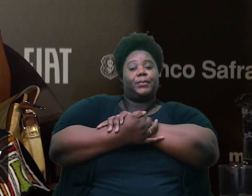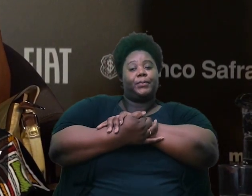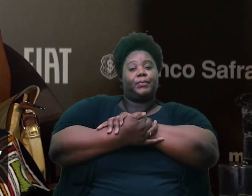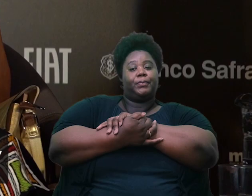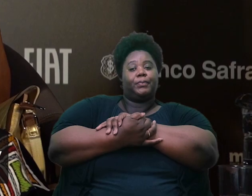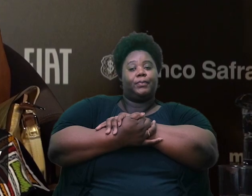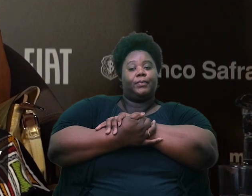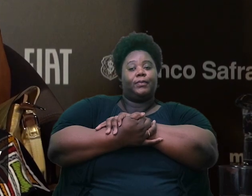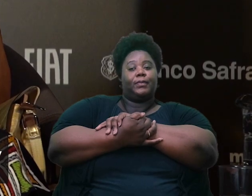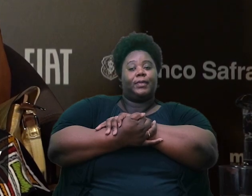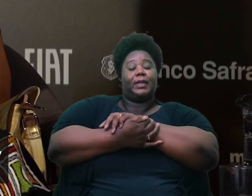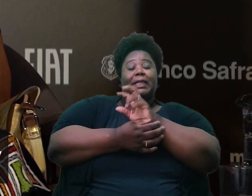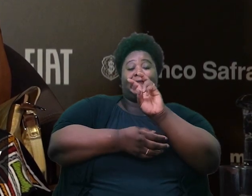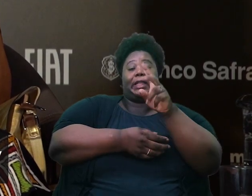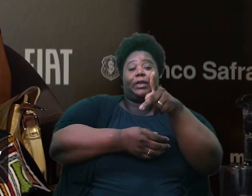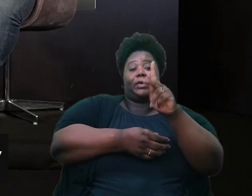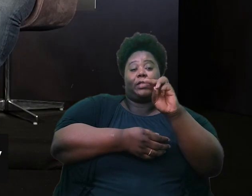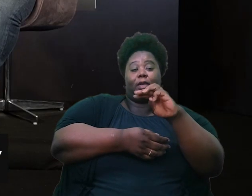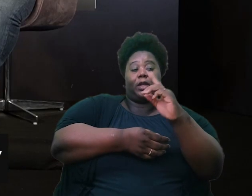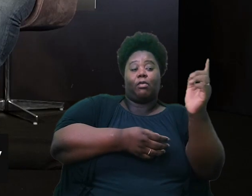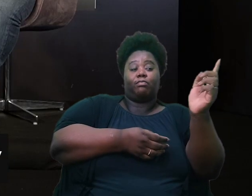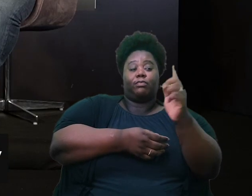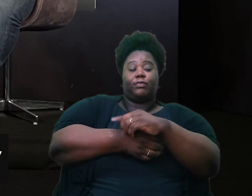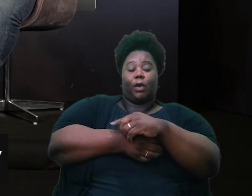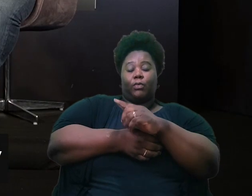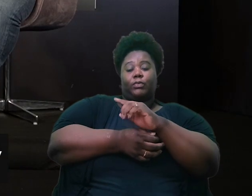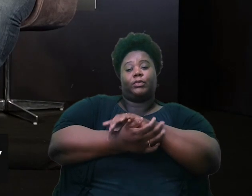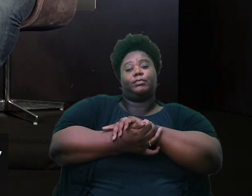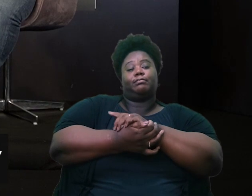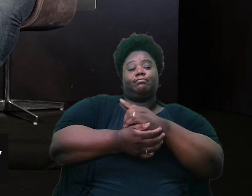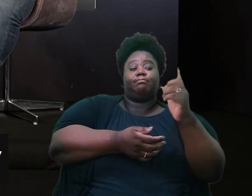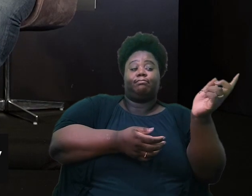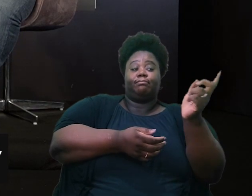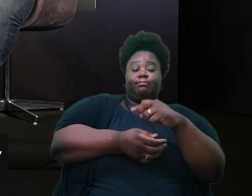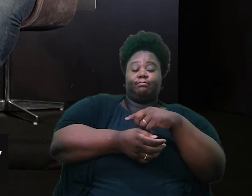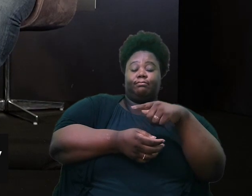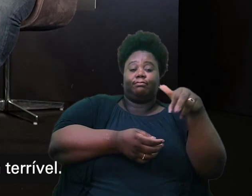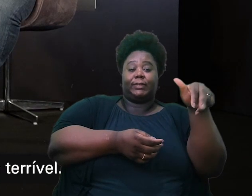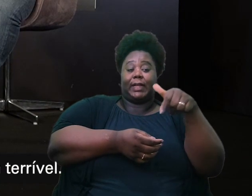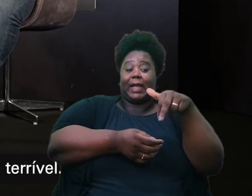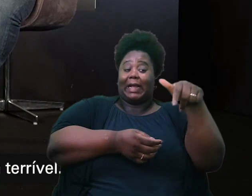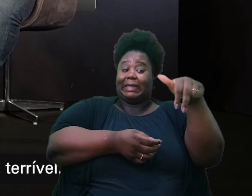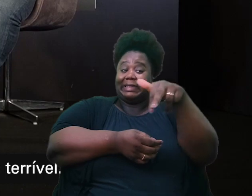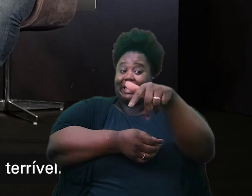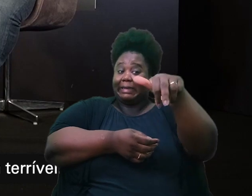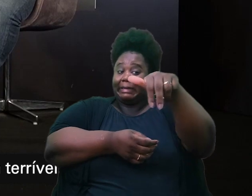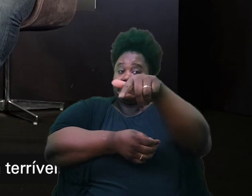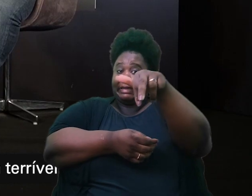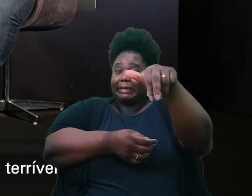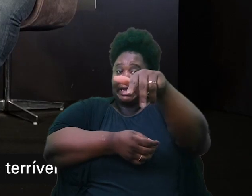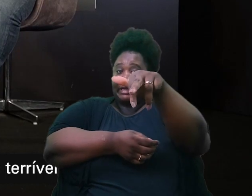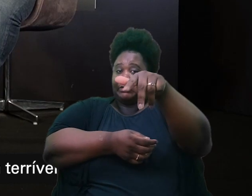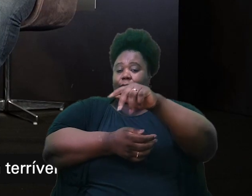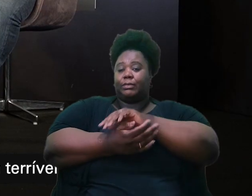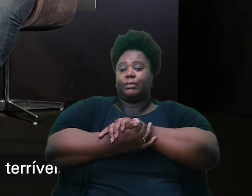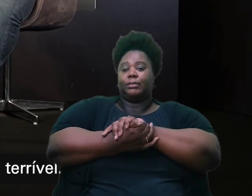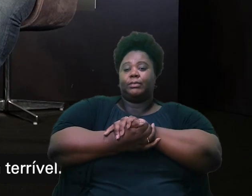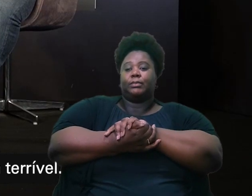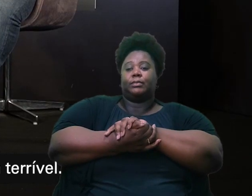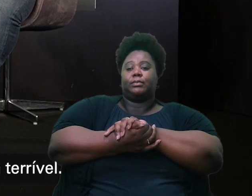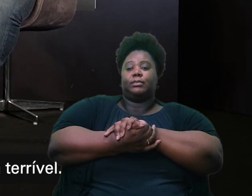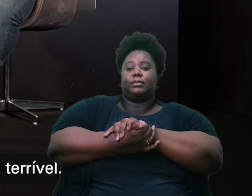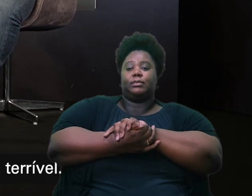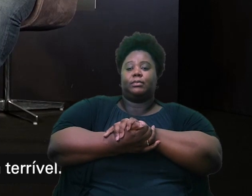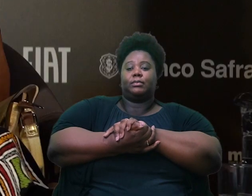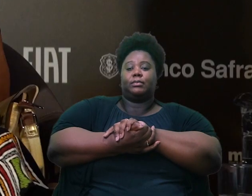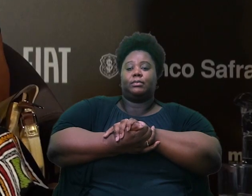eu caminhava 5 a 6 quilômetros de ida, 5 a 6 quilômetros de volta. A pé, caminhava, viu, gente? E no inverno